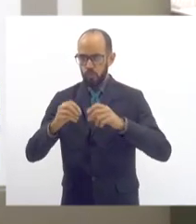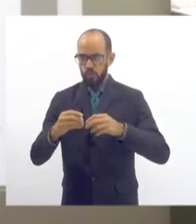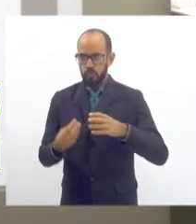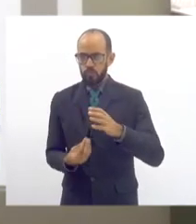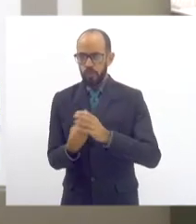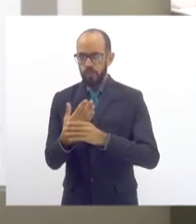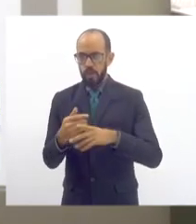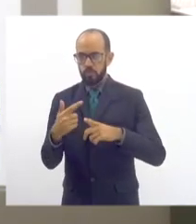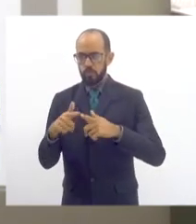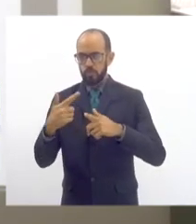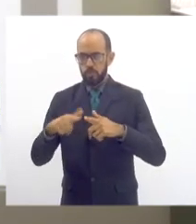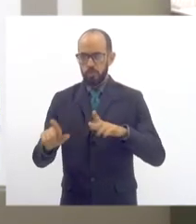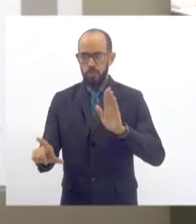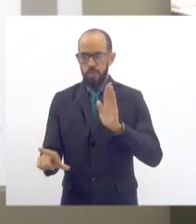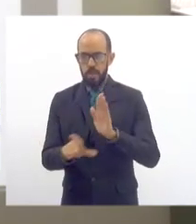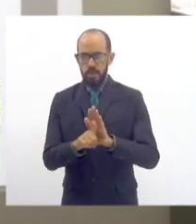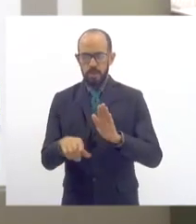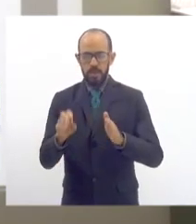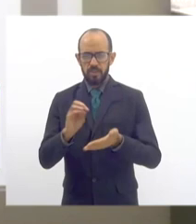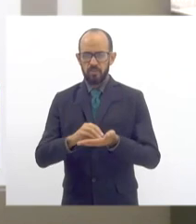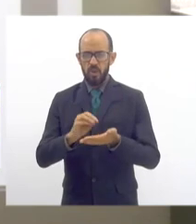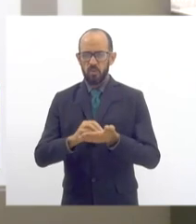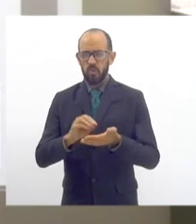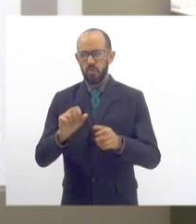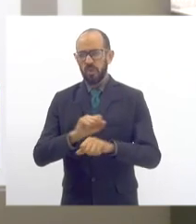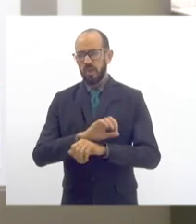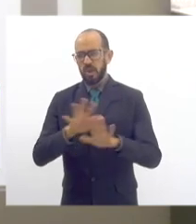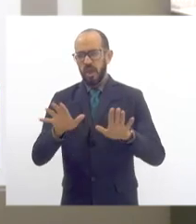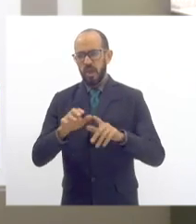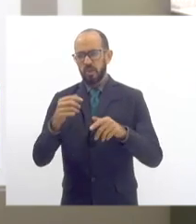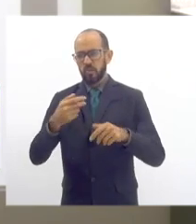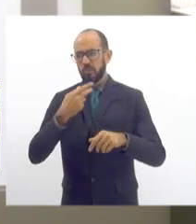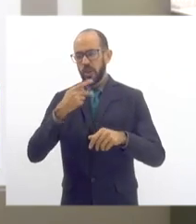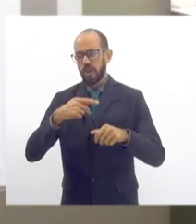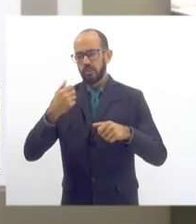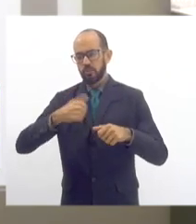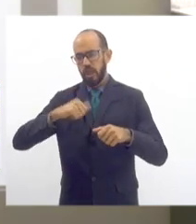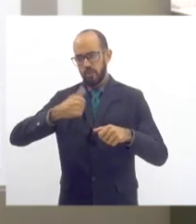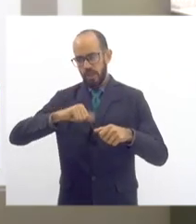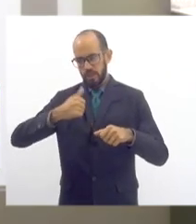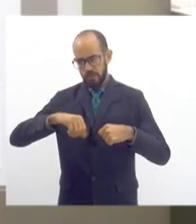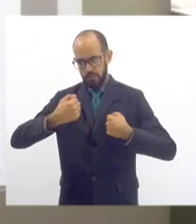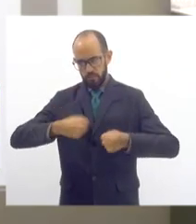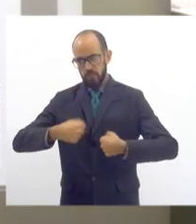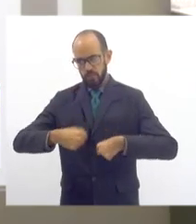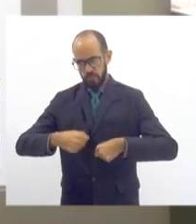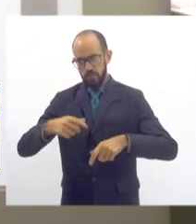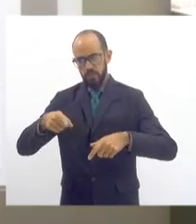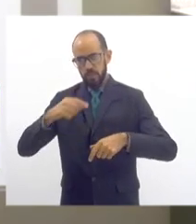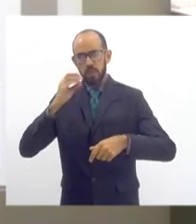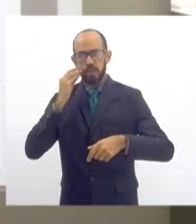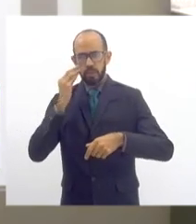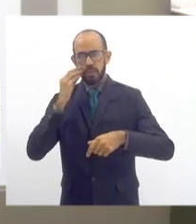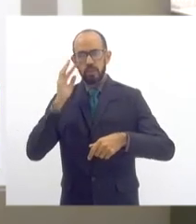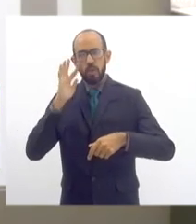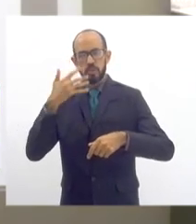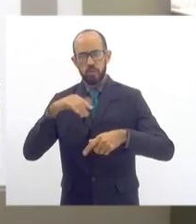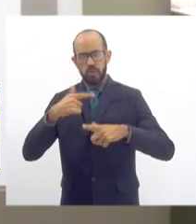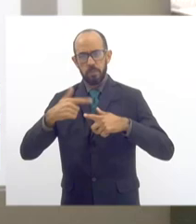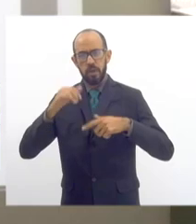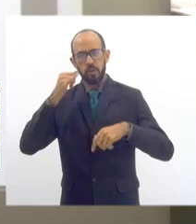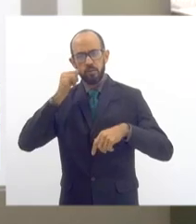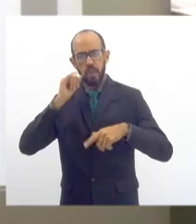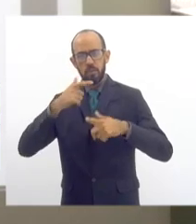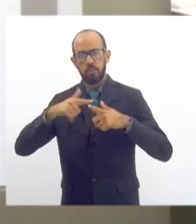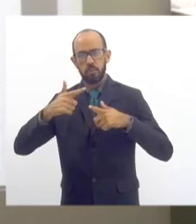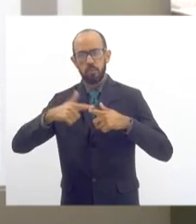um problema na lei, não ficou bem claro que ela precisava de uma avaliação. A gente está já resolvendo isso para evitar problemas futuros.